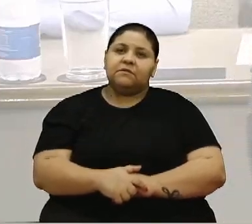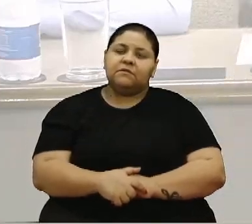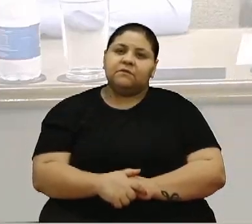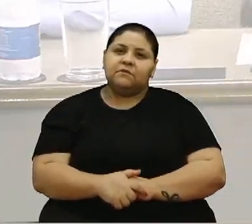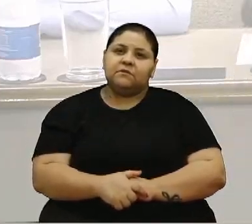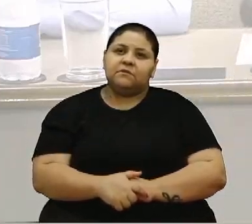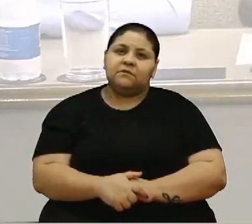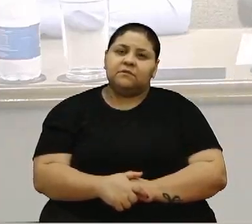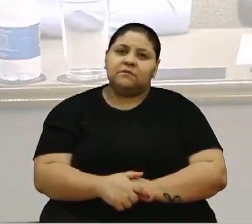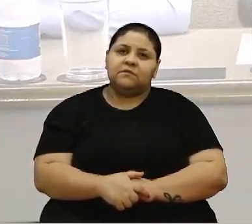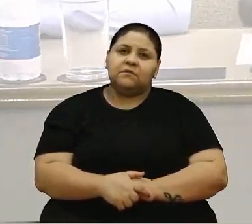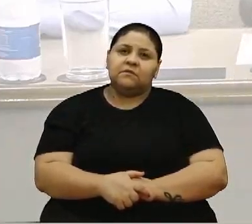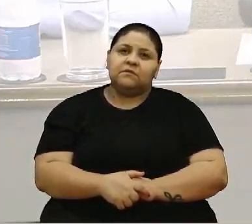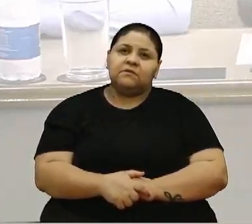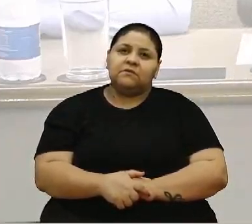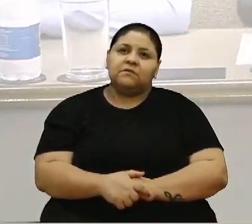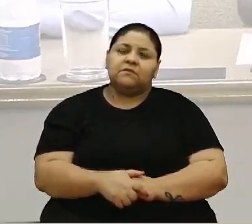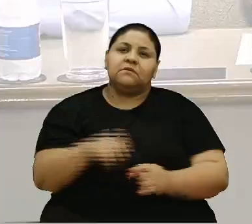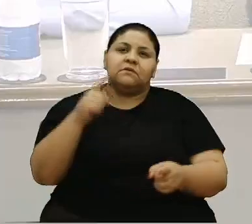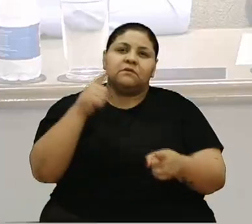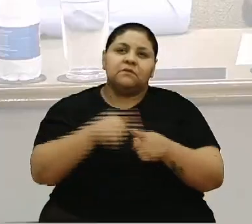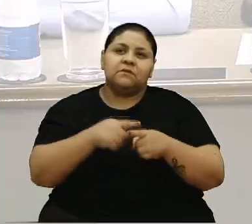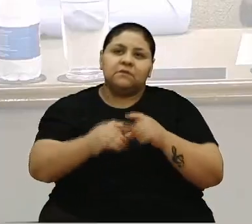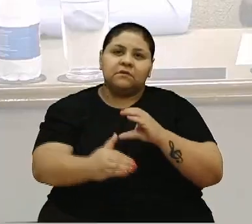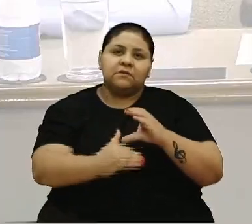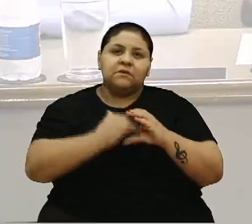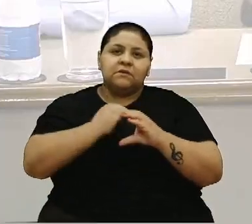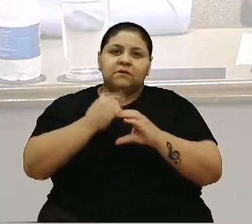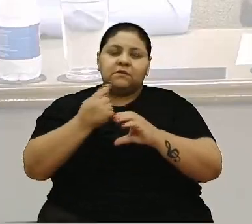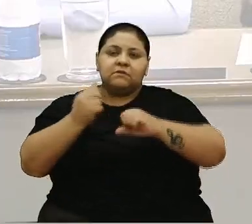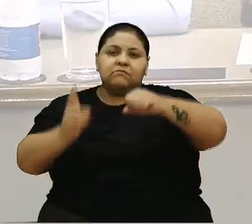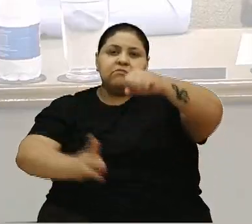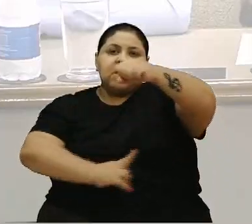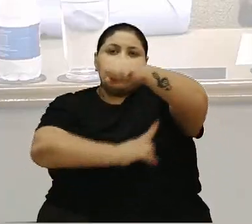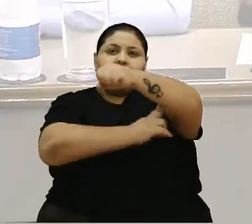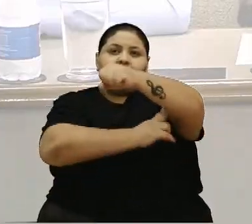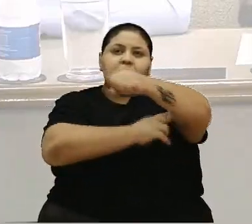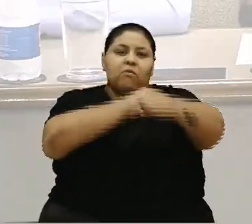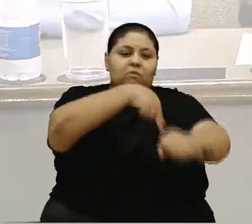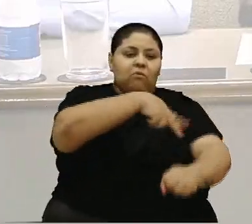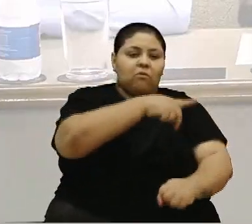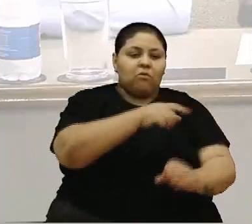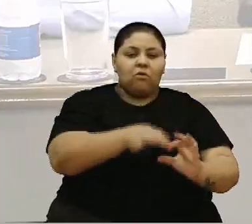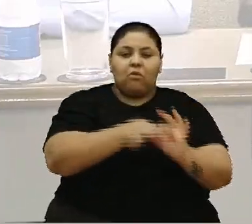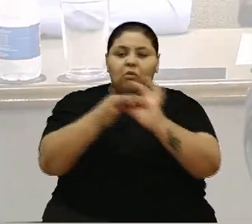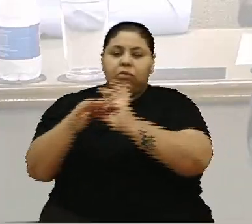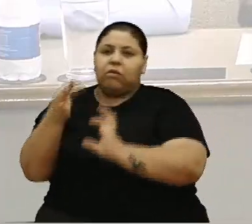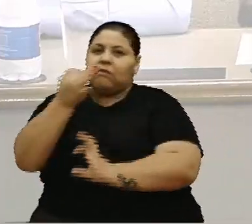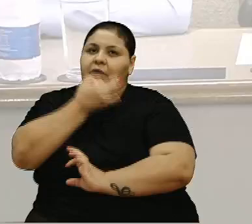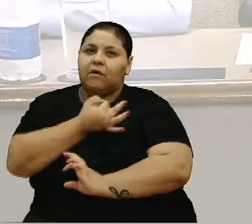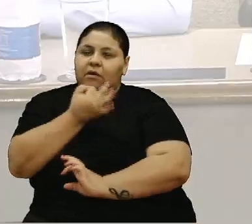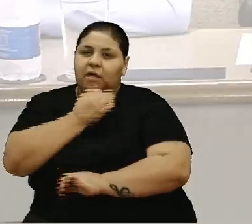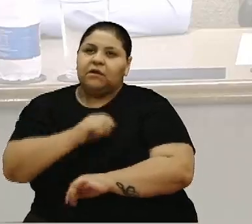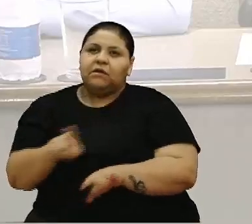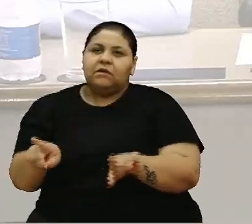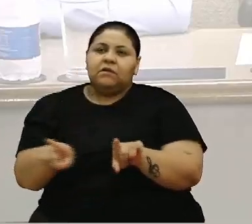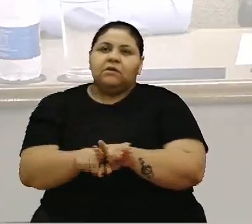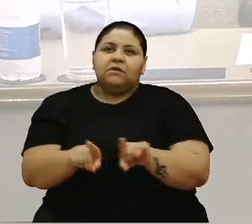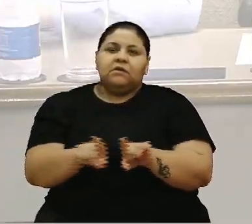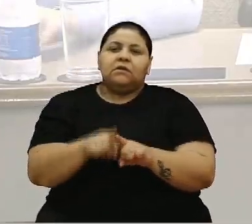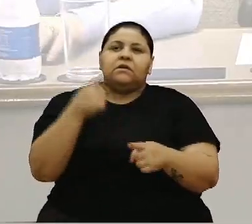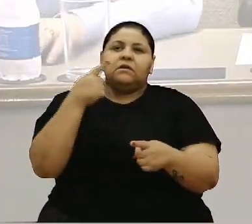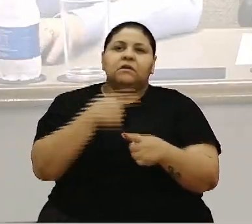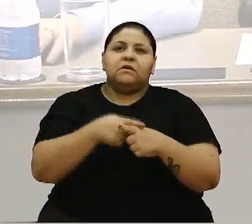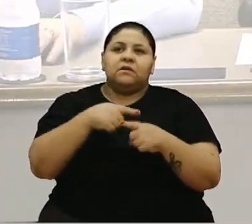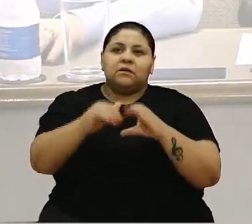Por que não vem dinheiro para a ponte que liga Nova Petrópolis e Caxias? Por que não veio dinheiro